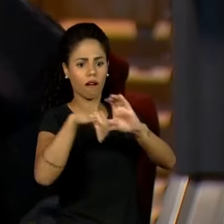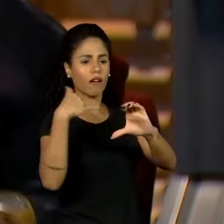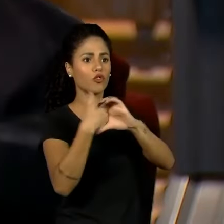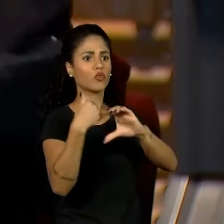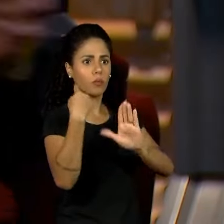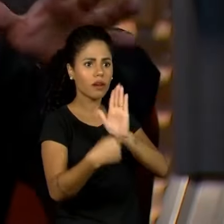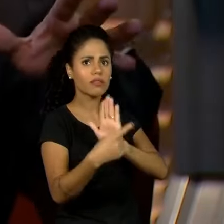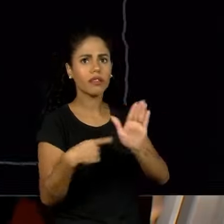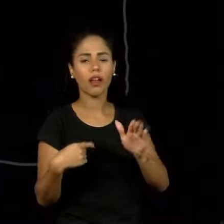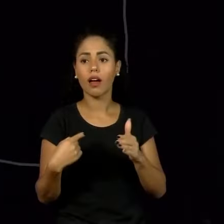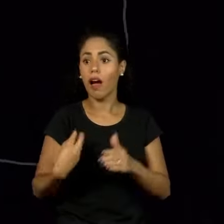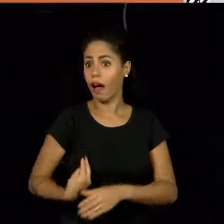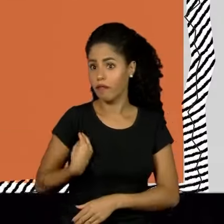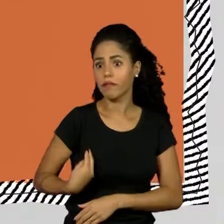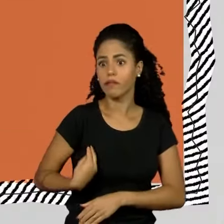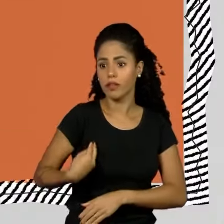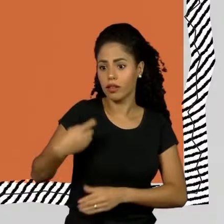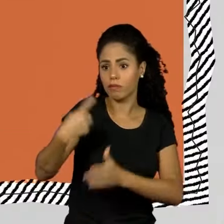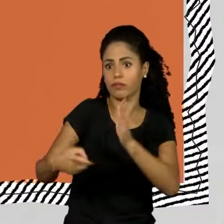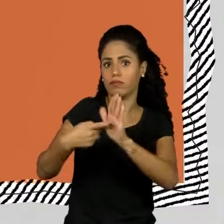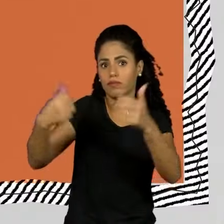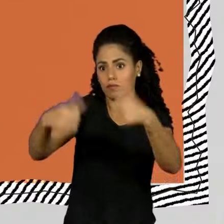vida sua